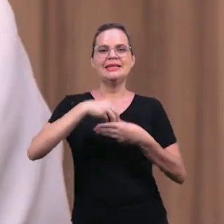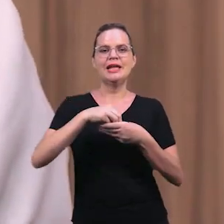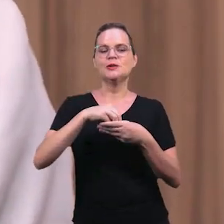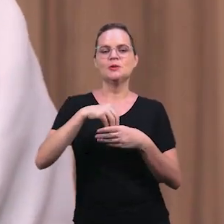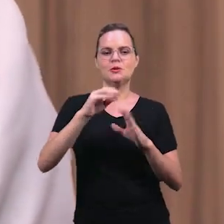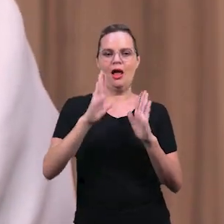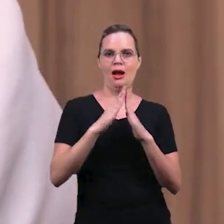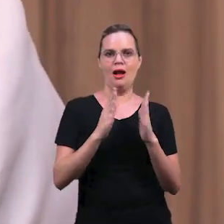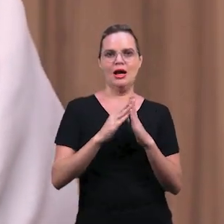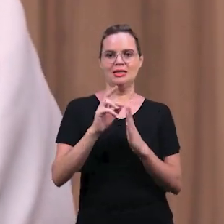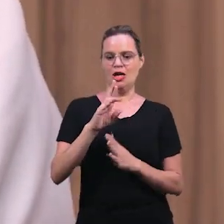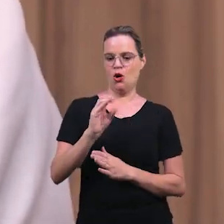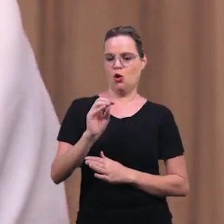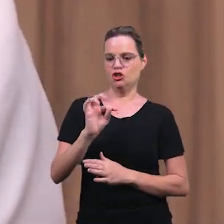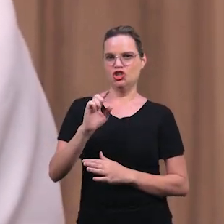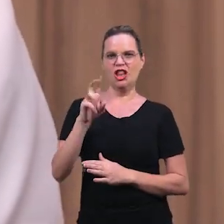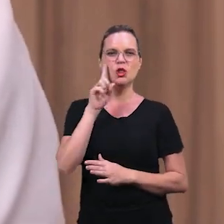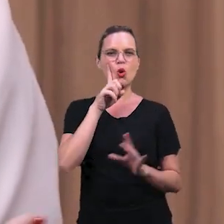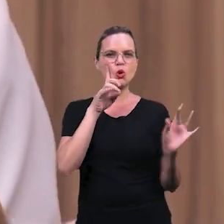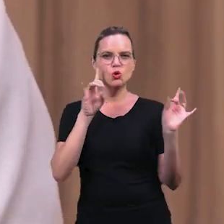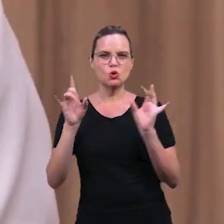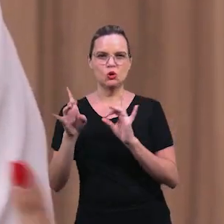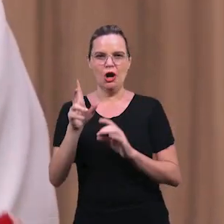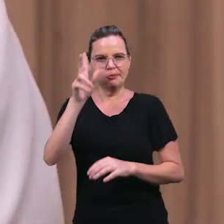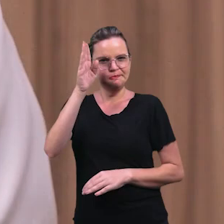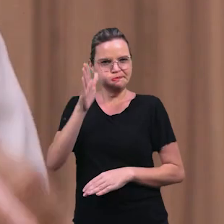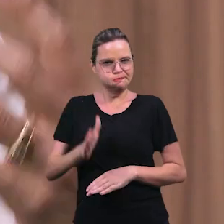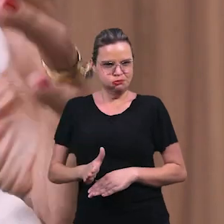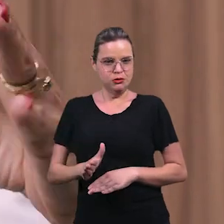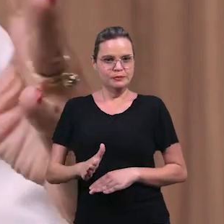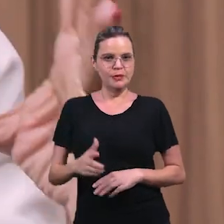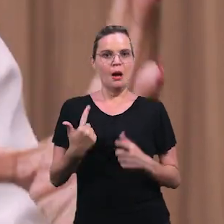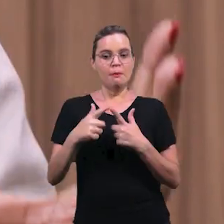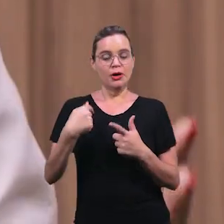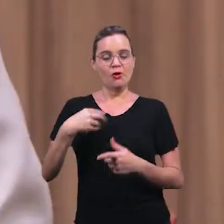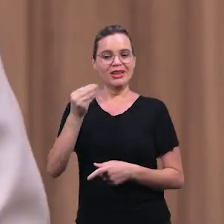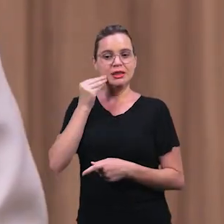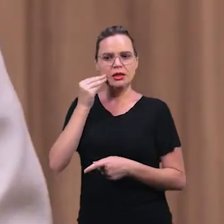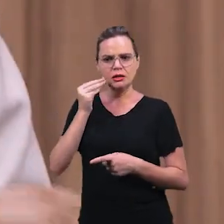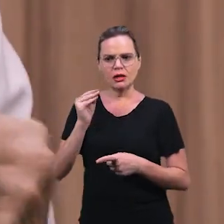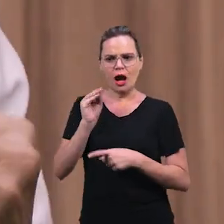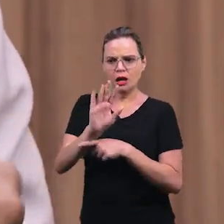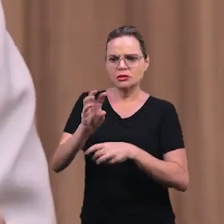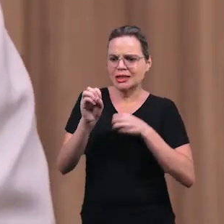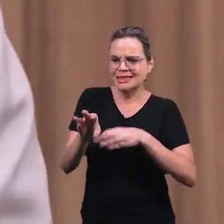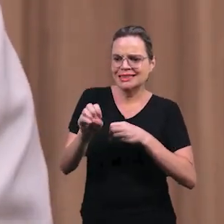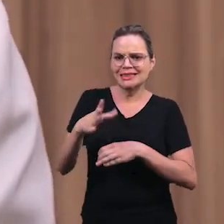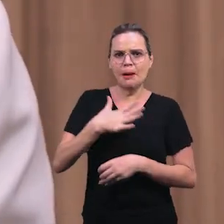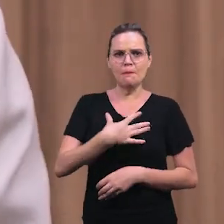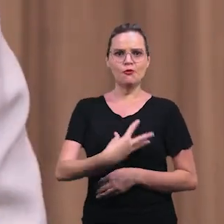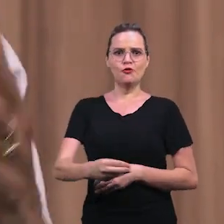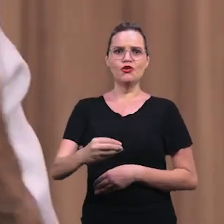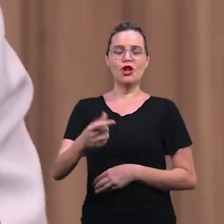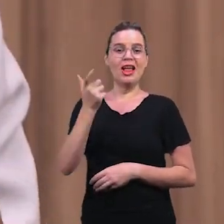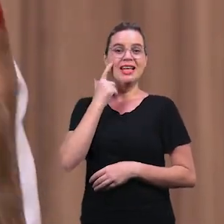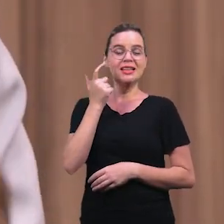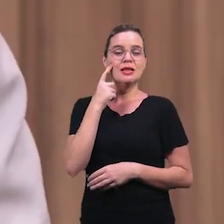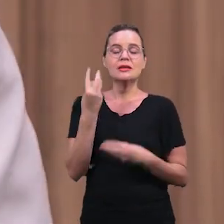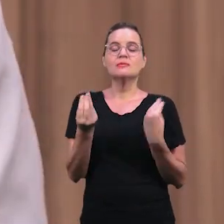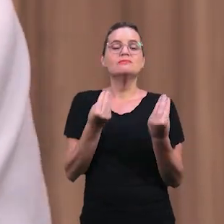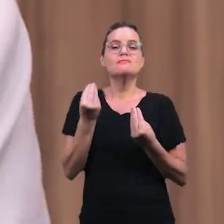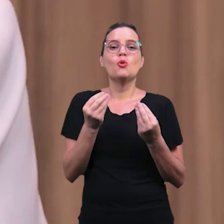na nossa casa, que era uma coisa que eu queria levar os meus filhos a compreenderem essa noção de tempo, mesmo ainda antes da alfabetização,